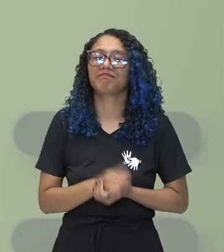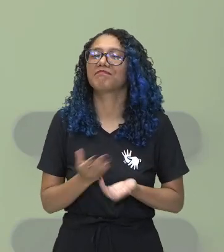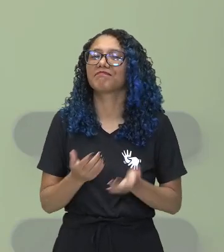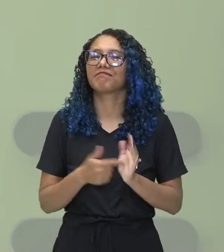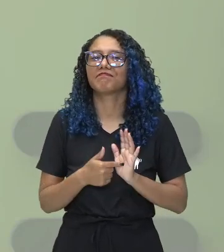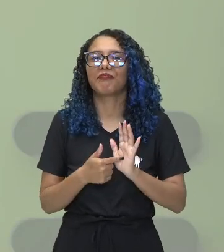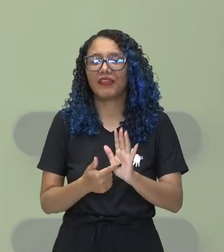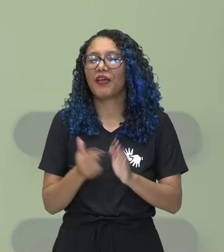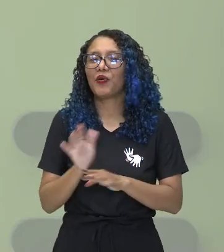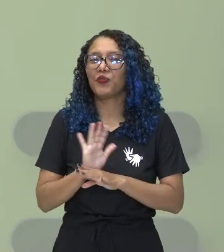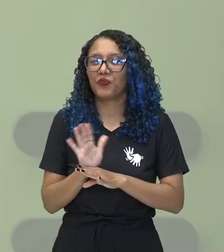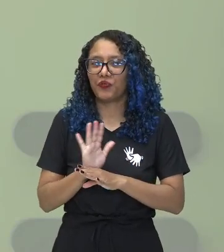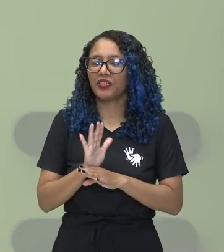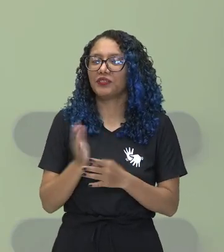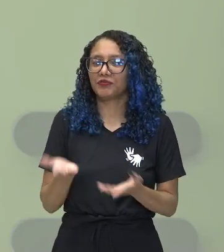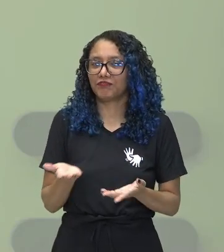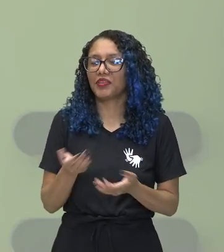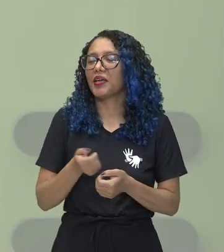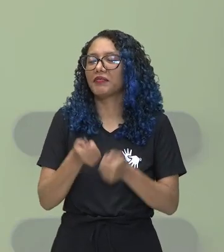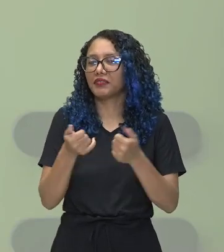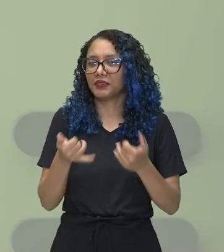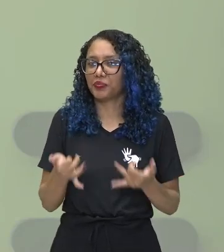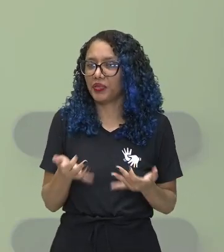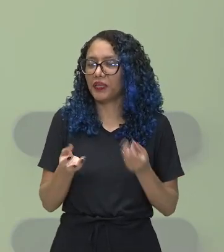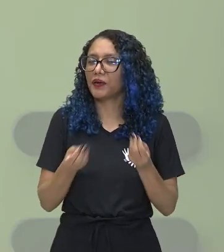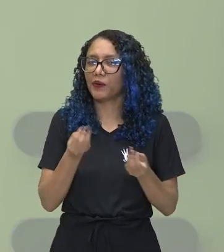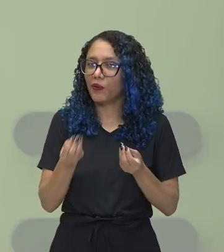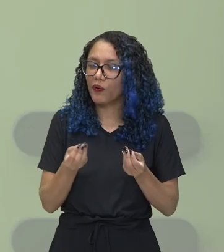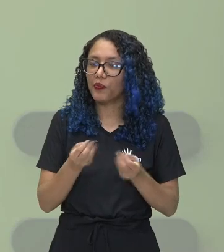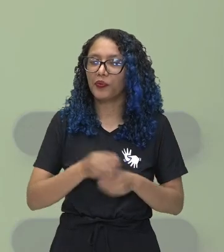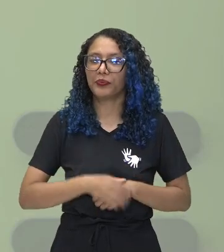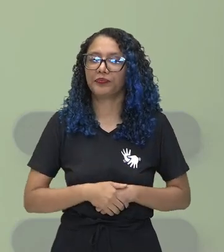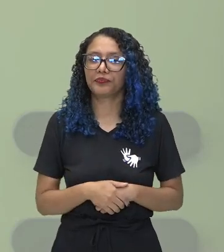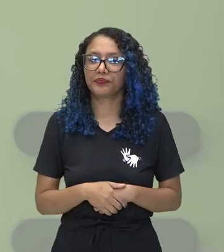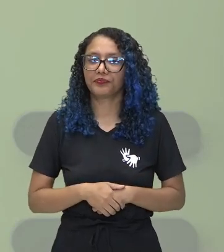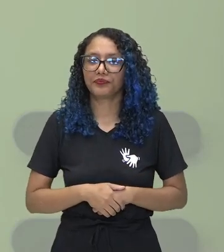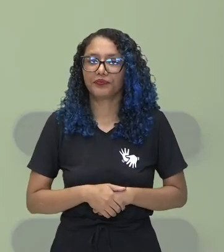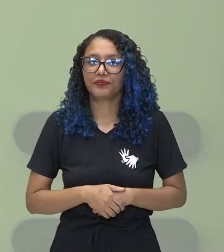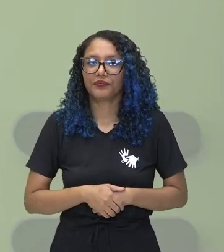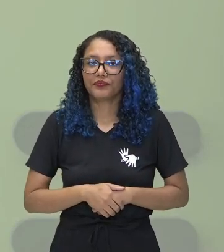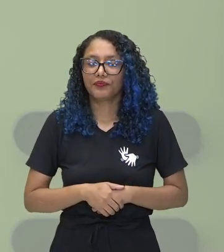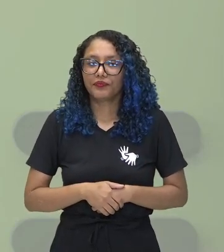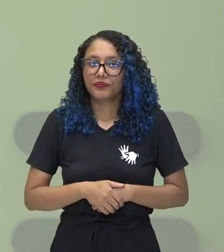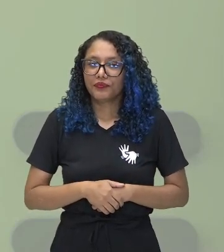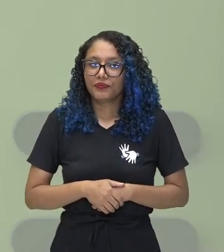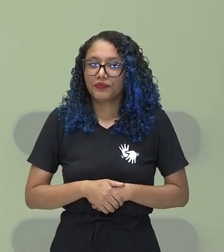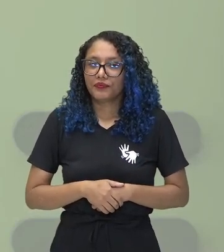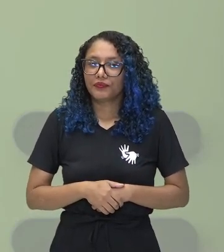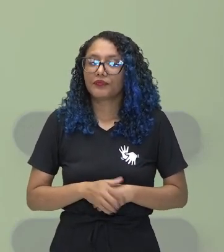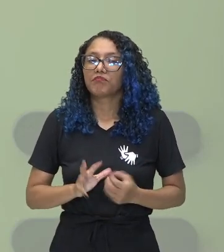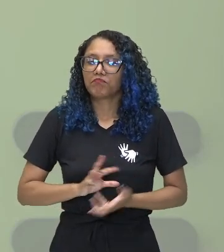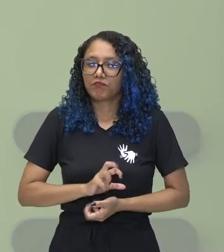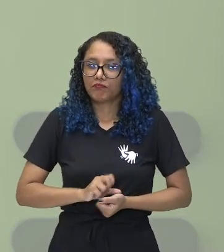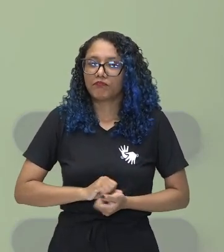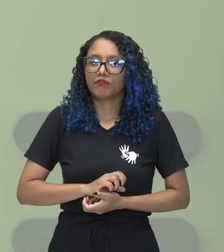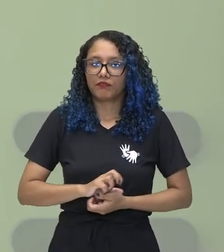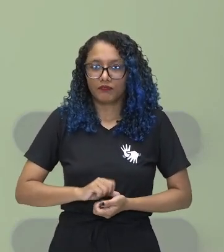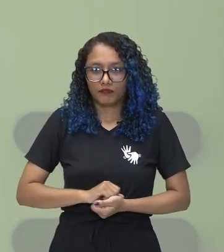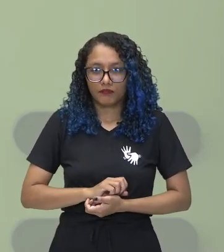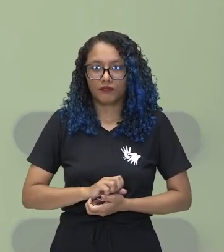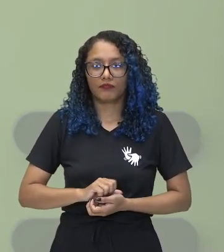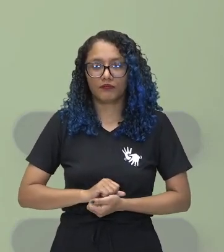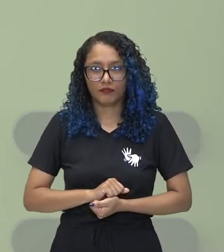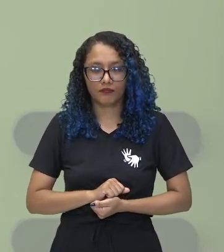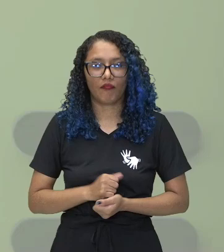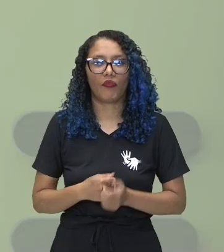esse VTzinho introdutório, mostrando como é que ocorre o processo de digestão de um